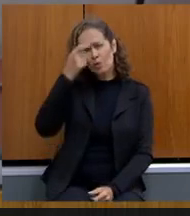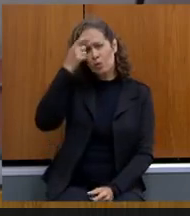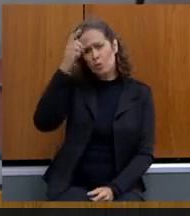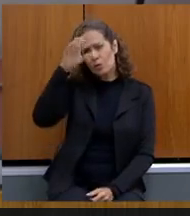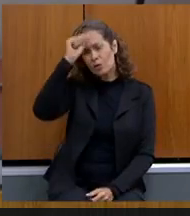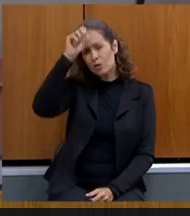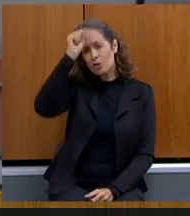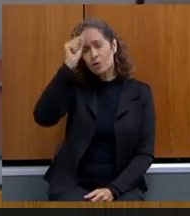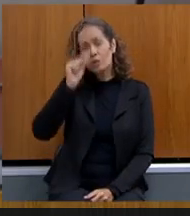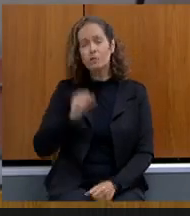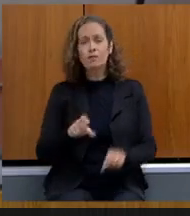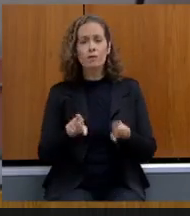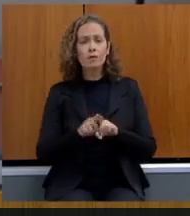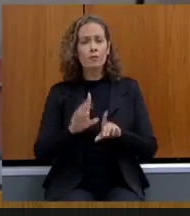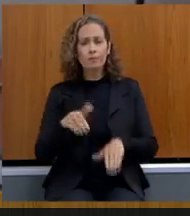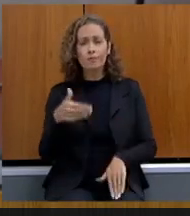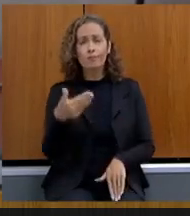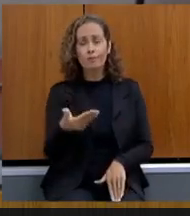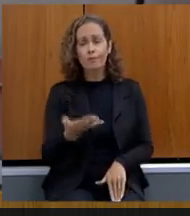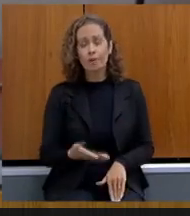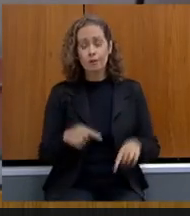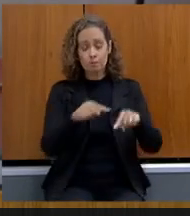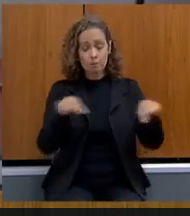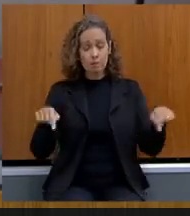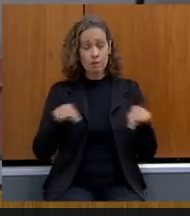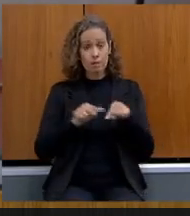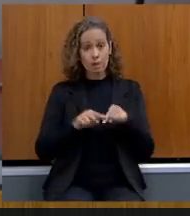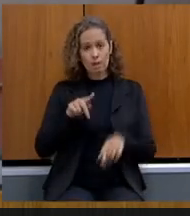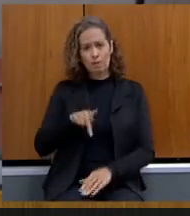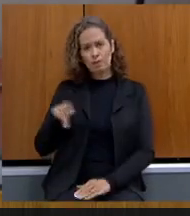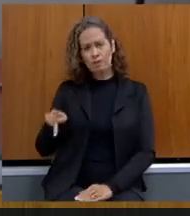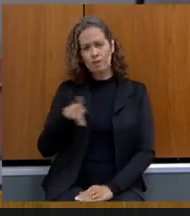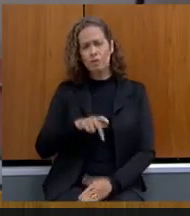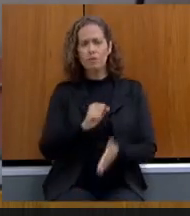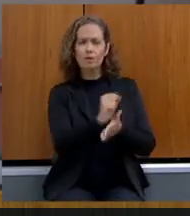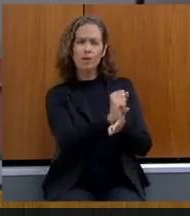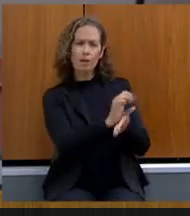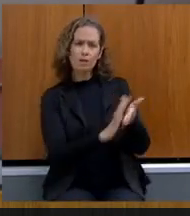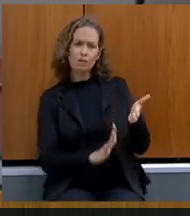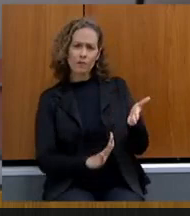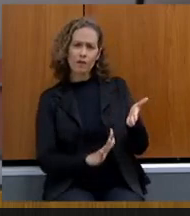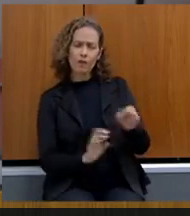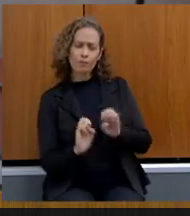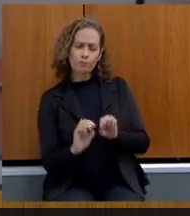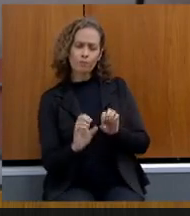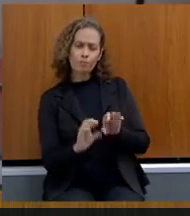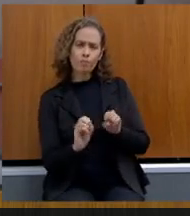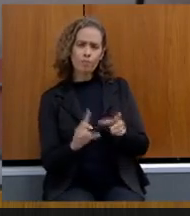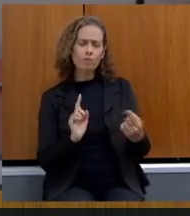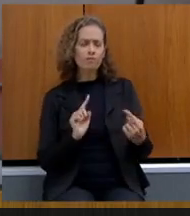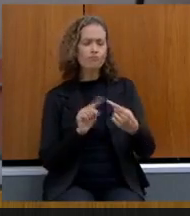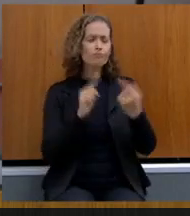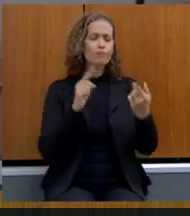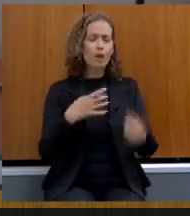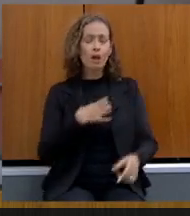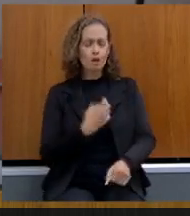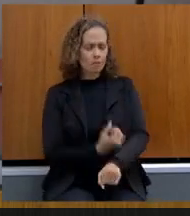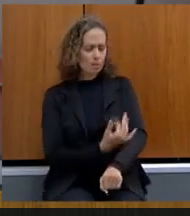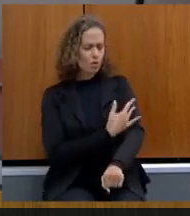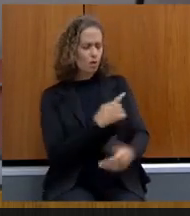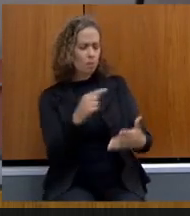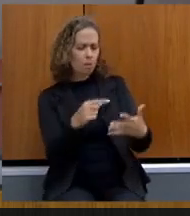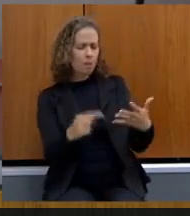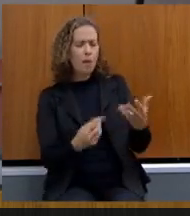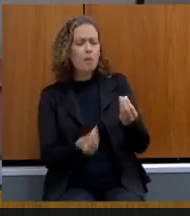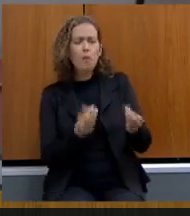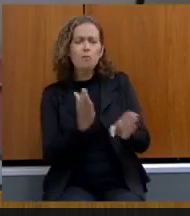e também não cognitivo numa das salas a professora fazia uma atividade de identificação das emoções e ela